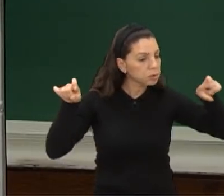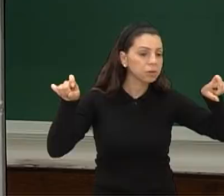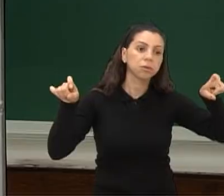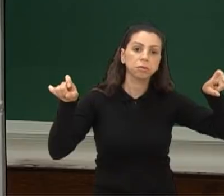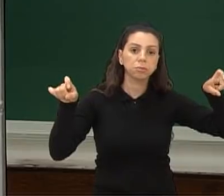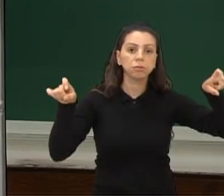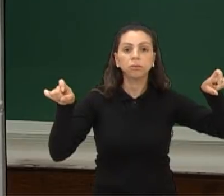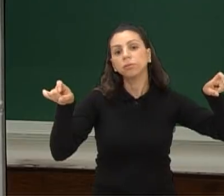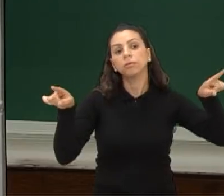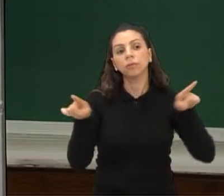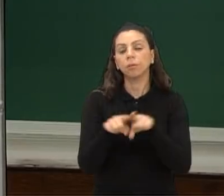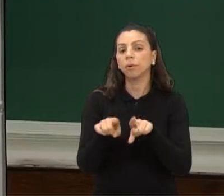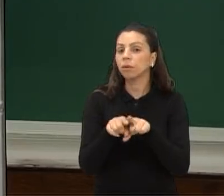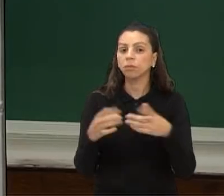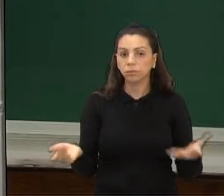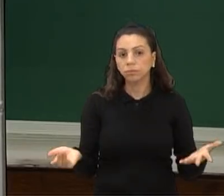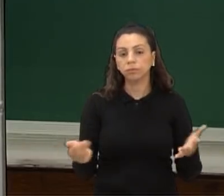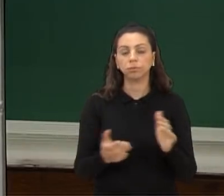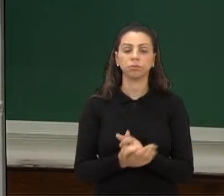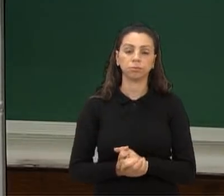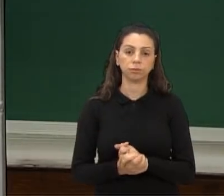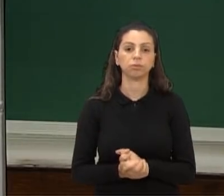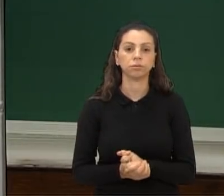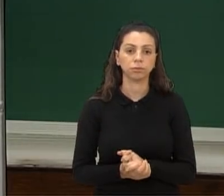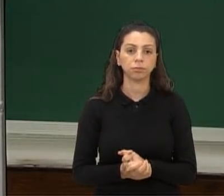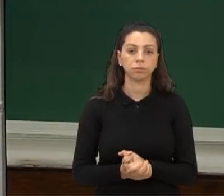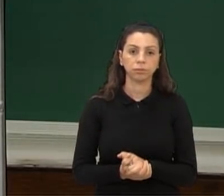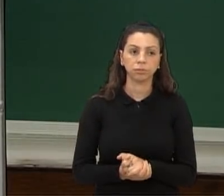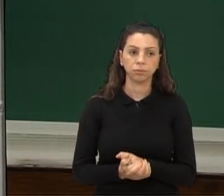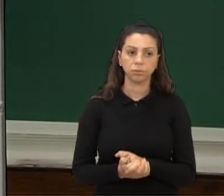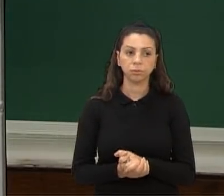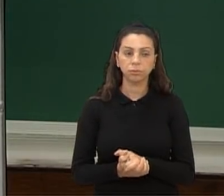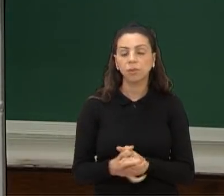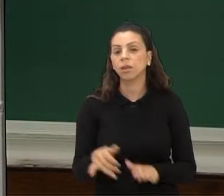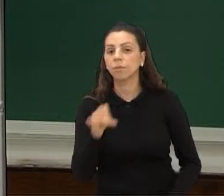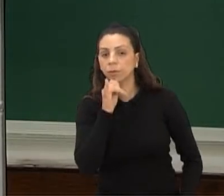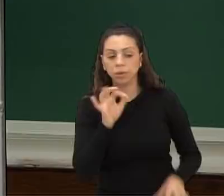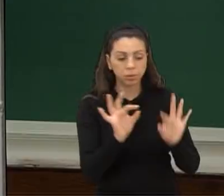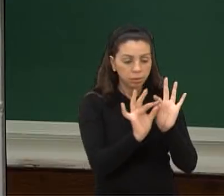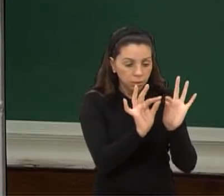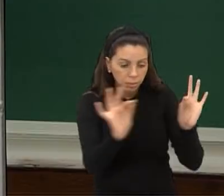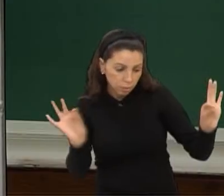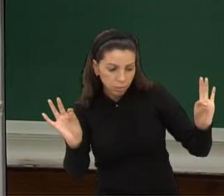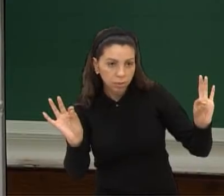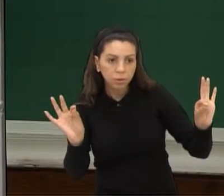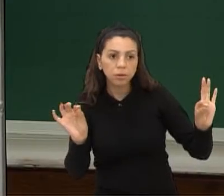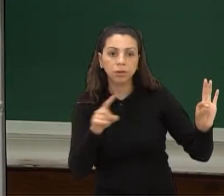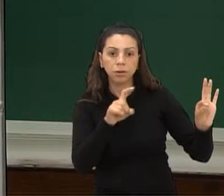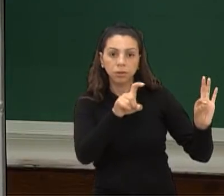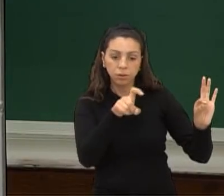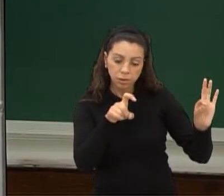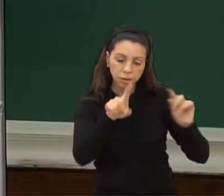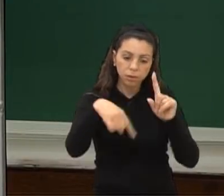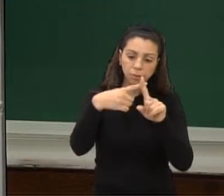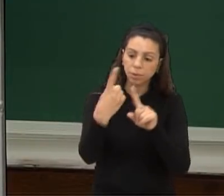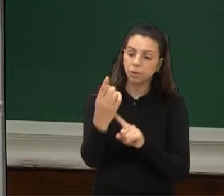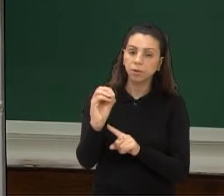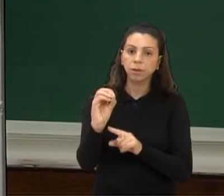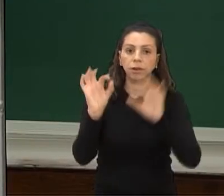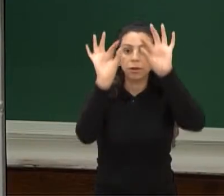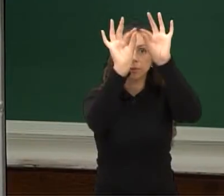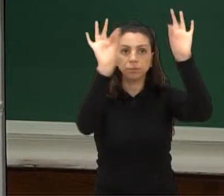lado, mais esse lado, mais esse lado e mais esse lado, ok? Se esse lado vale x